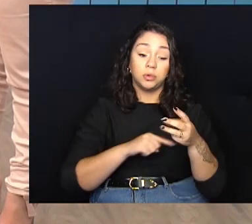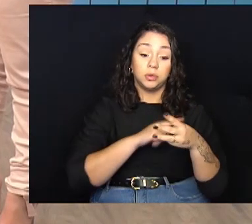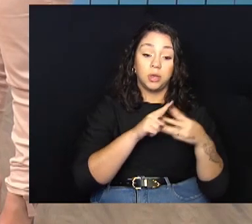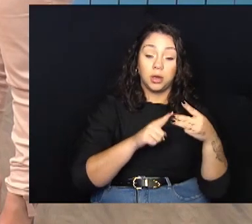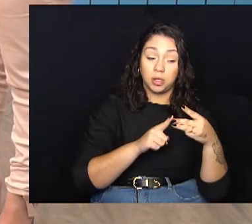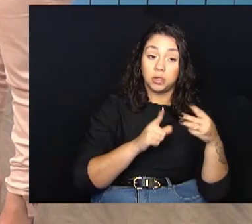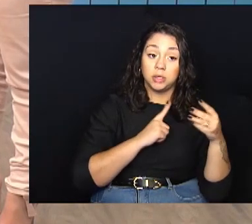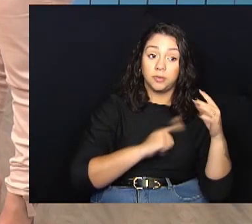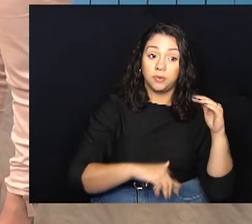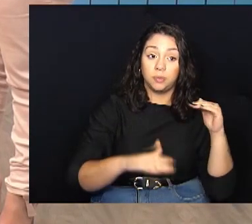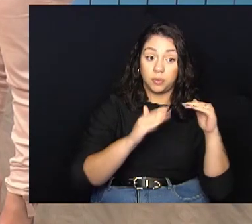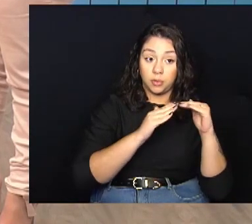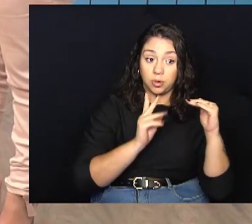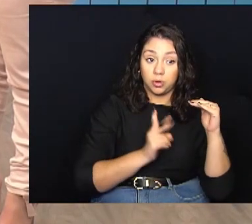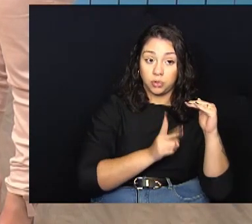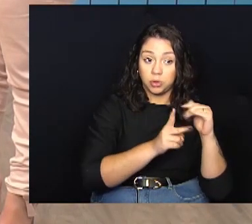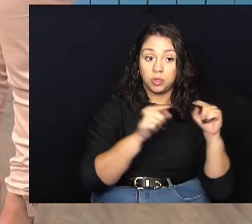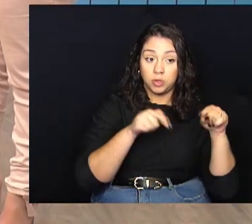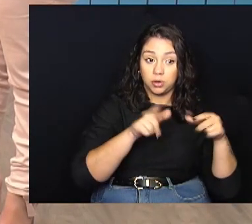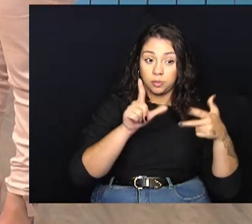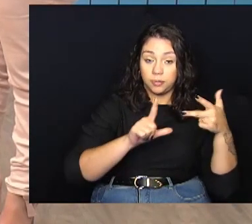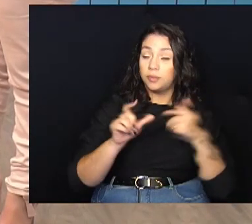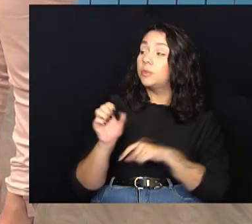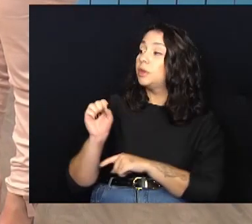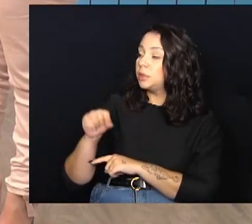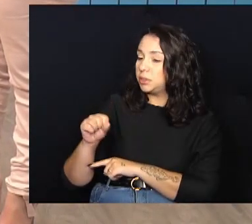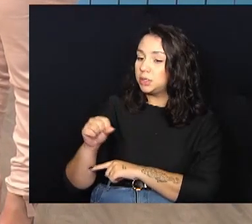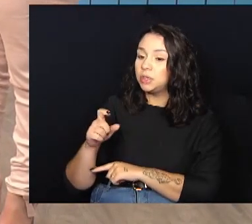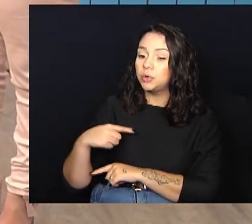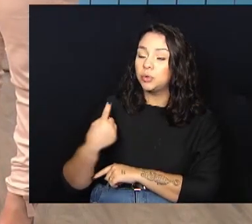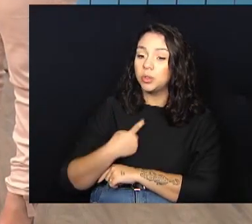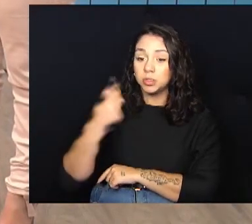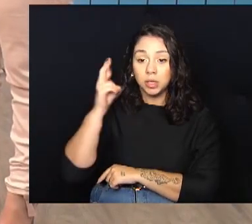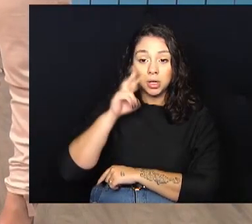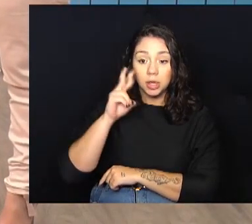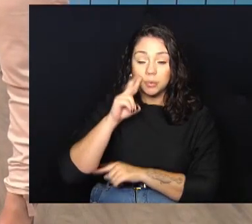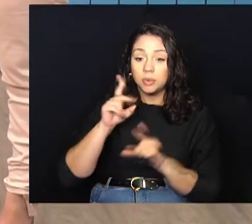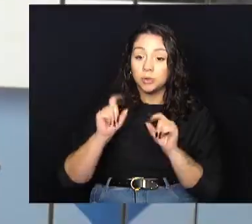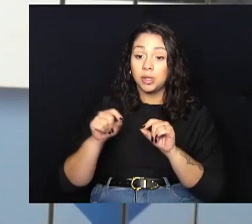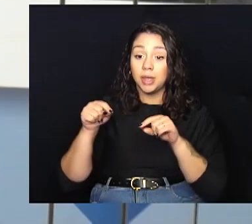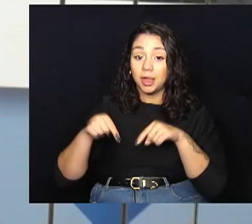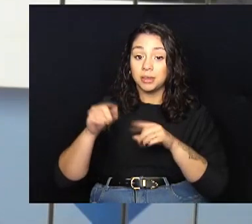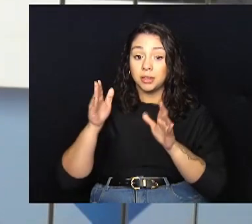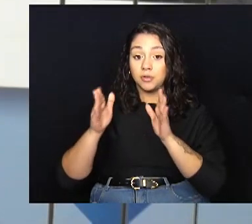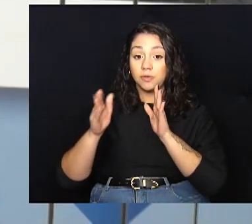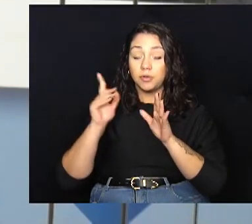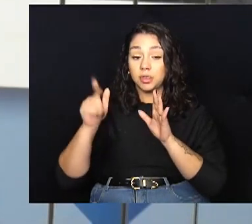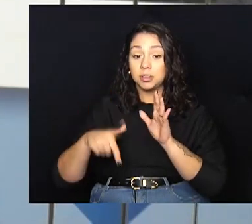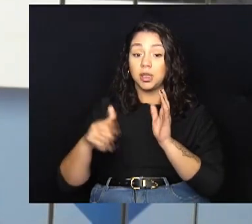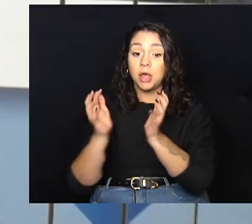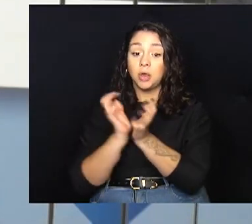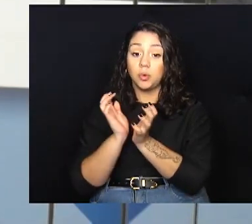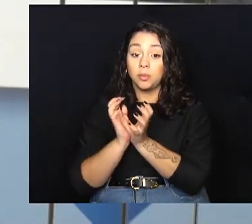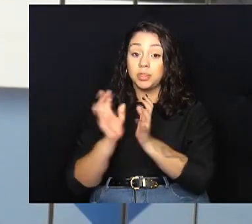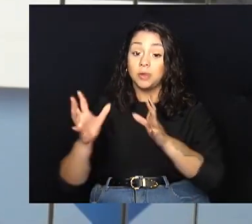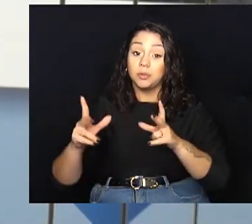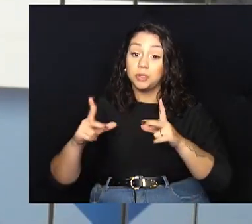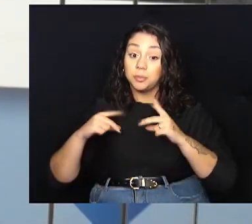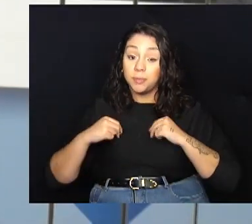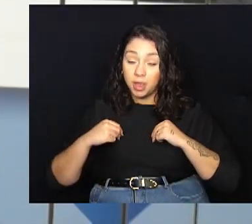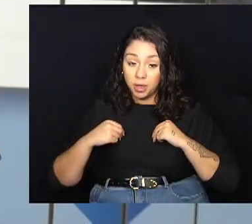favorável Eles continuam tramitando pelo legislativo isso a gente lembra que esta fase são as comissões de mérito ou seja